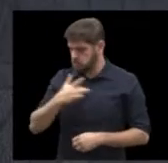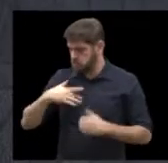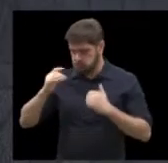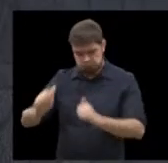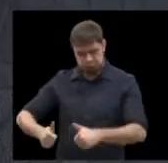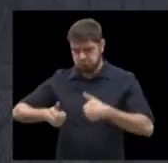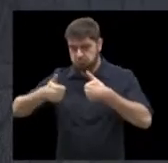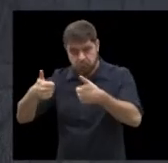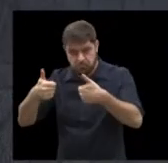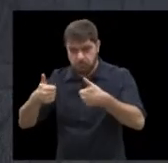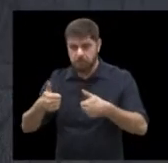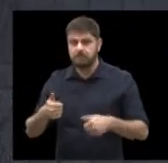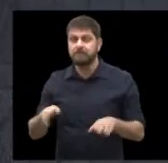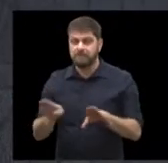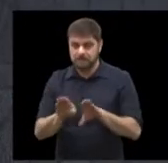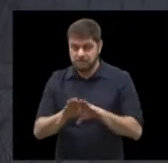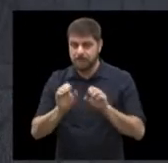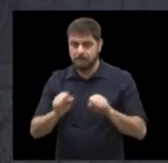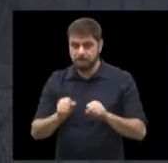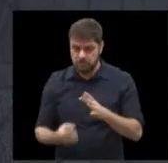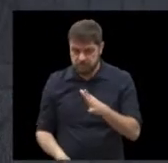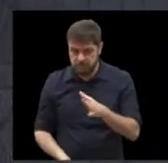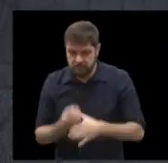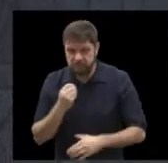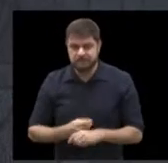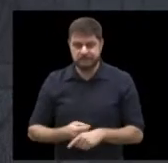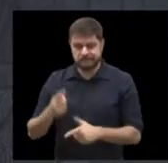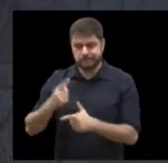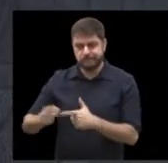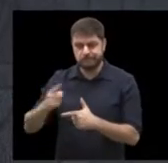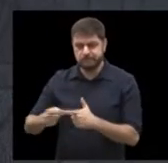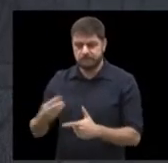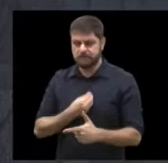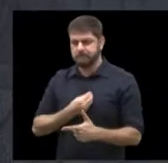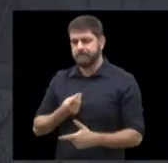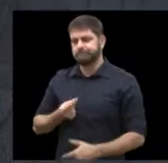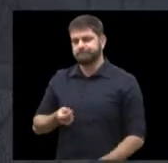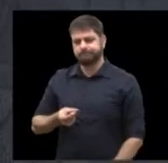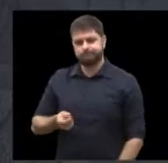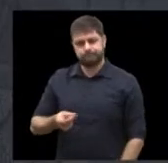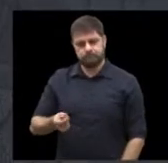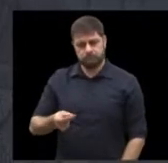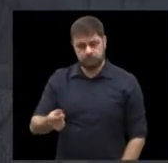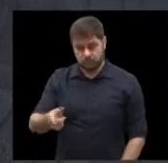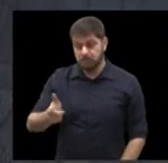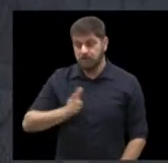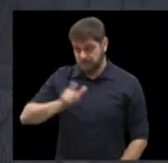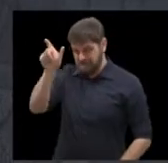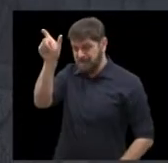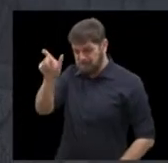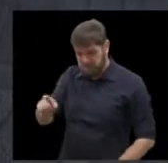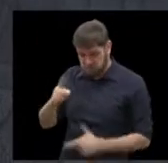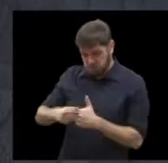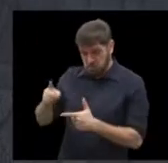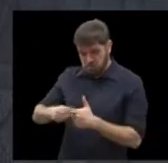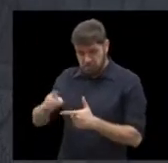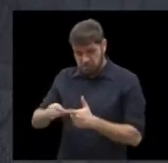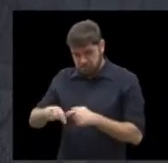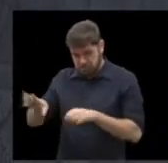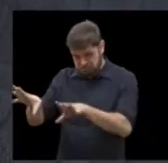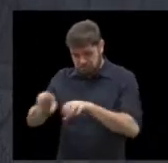problema, como ela pode ficar altamente sequelada às vezes, né? Eu tenho pacientes com sequelas graves que vieram